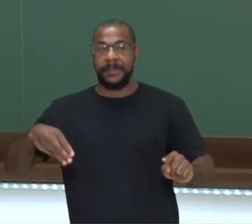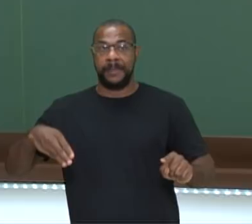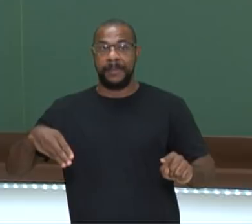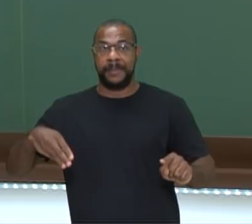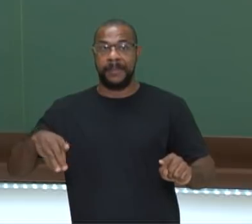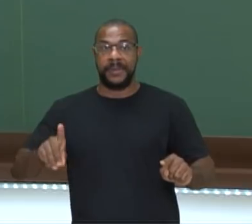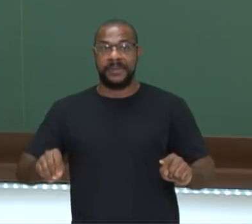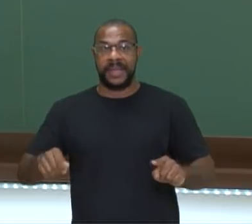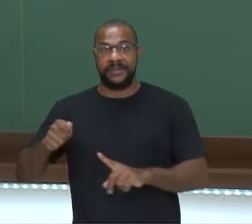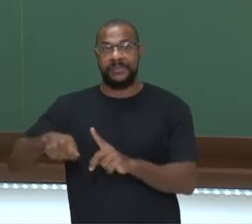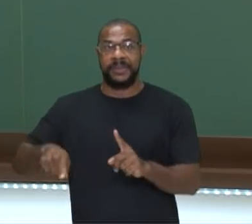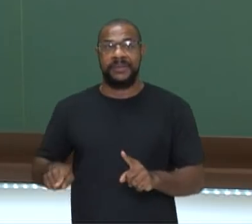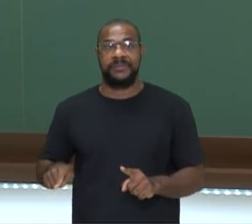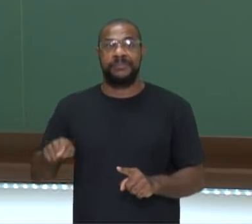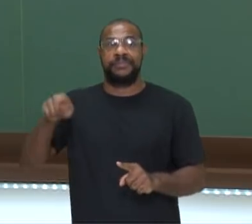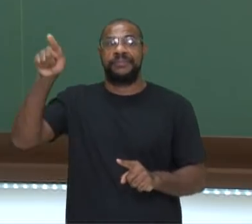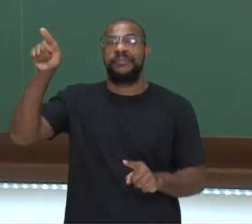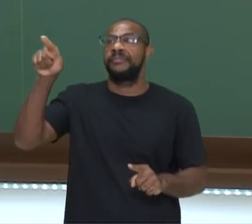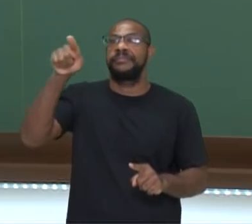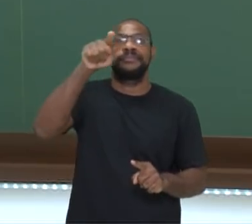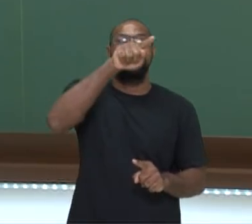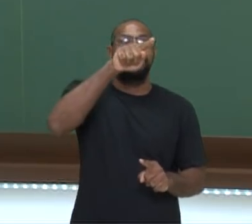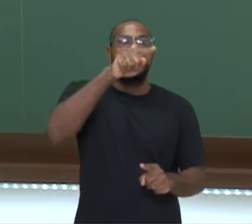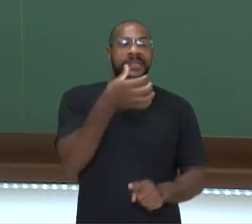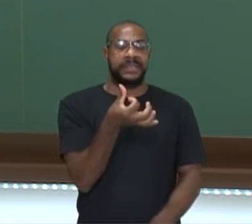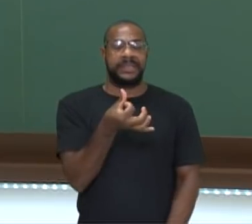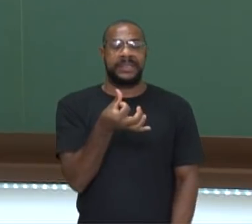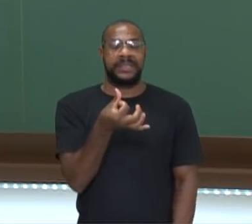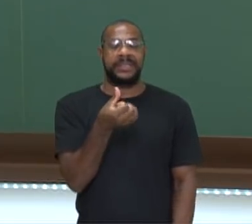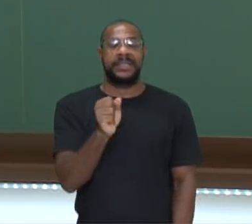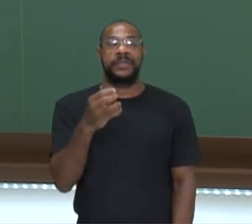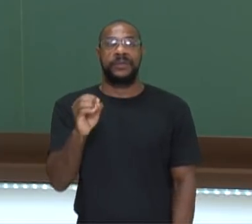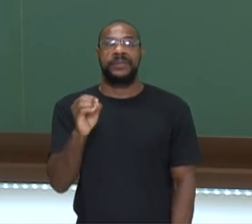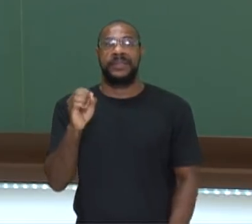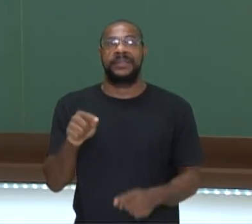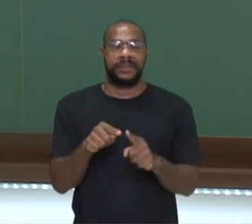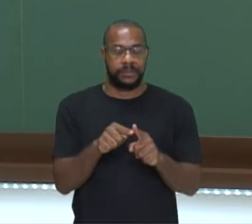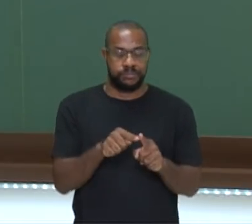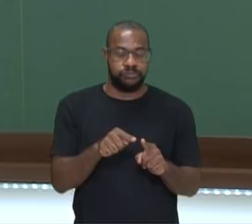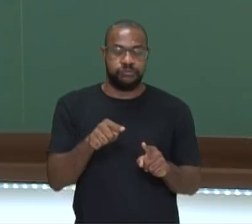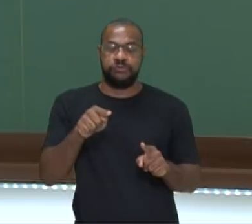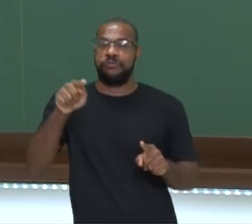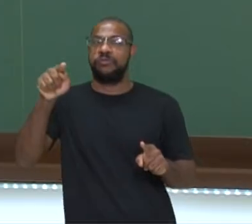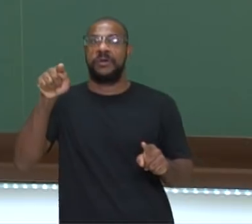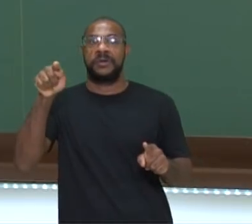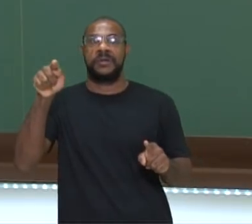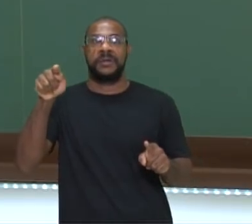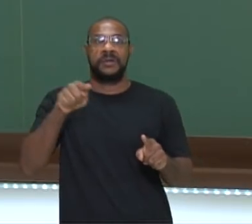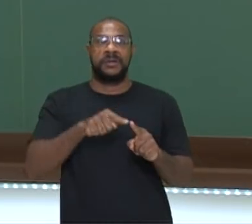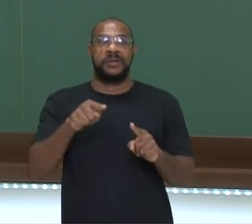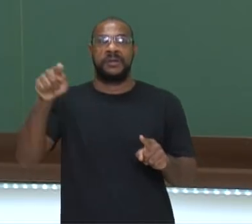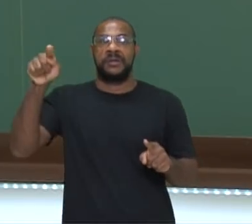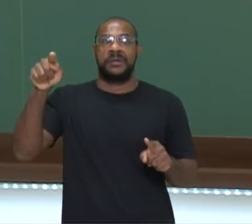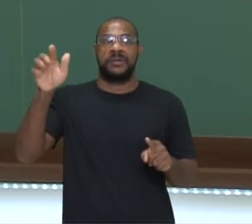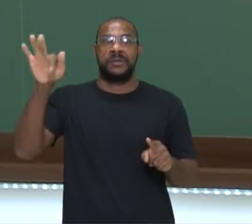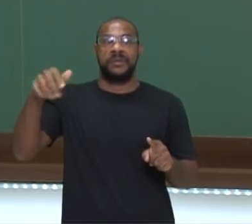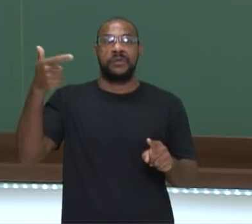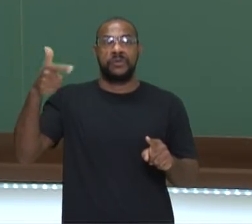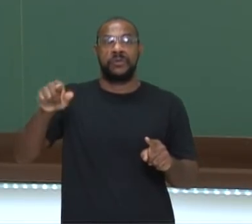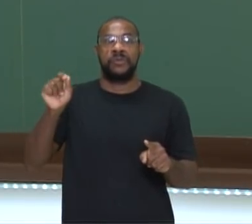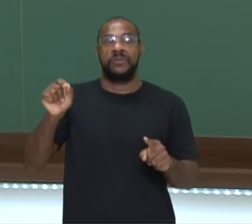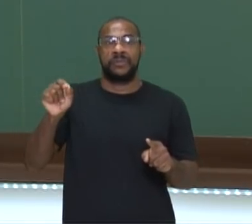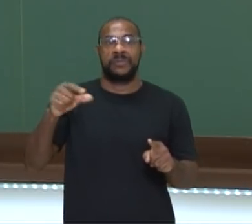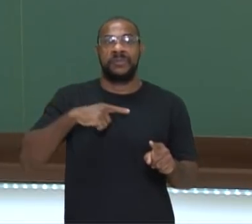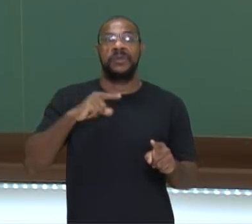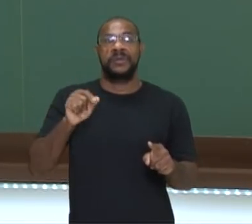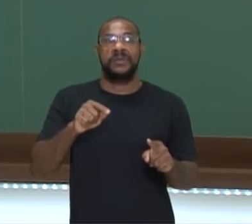ser 680. Ligando o capital inicial ao tempo final, novamente deu